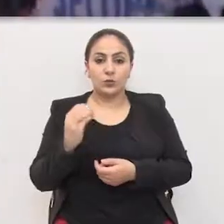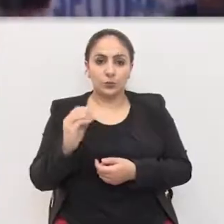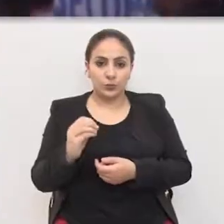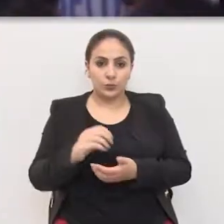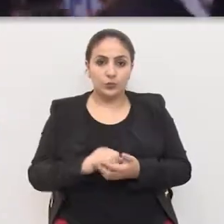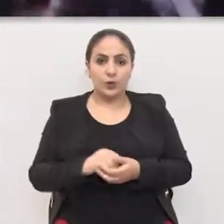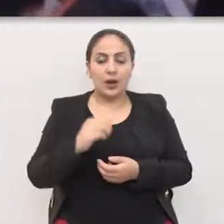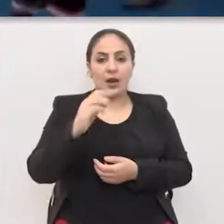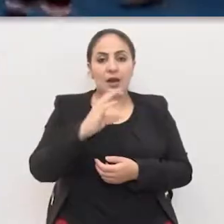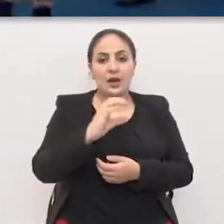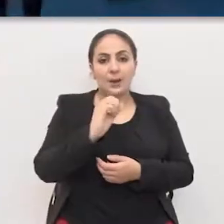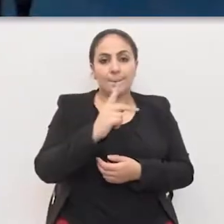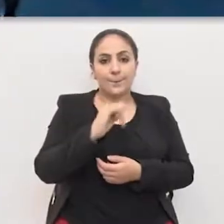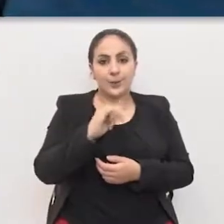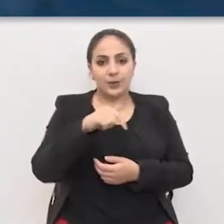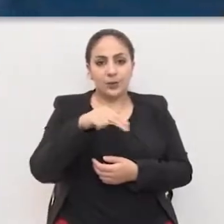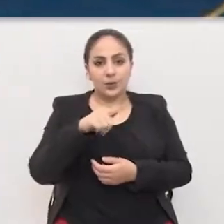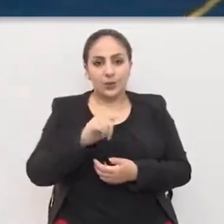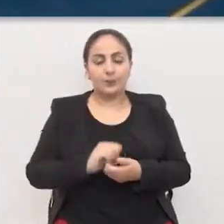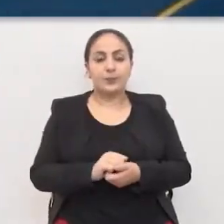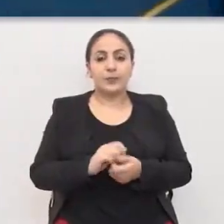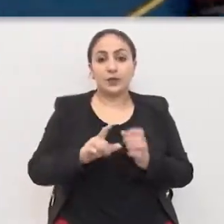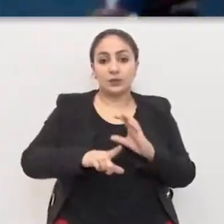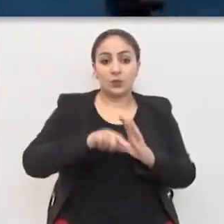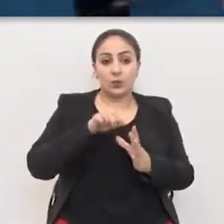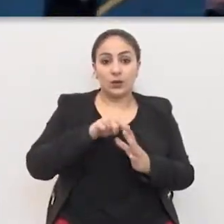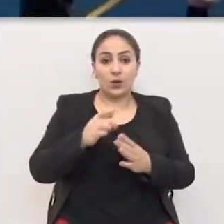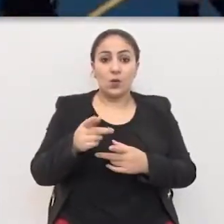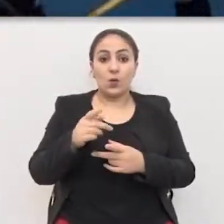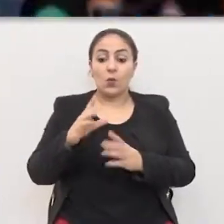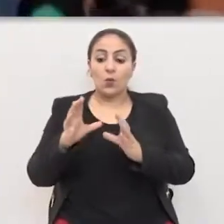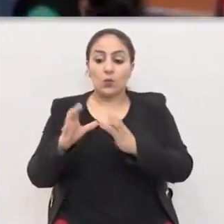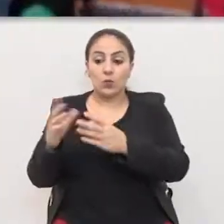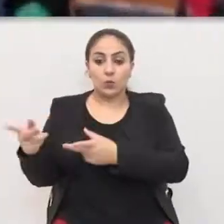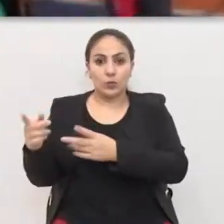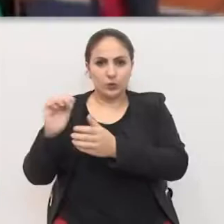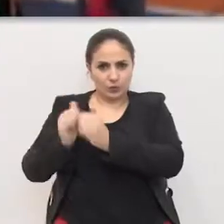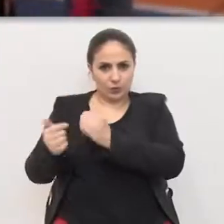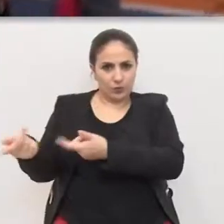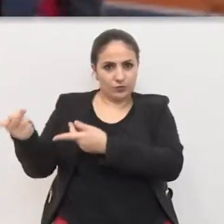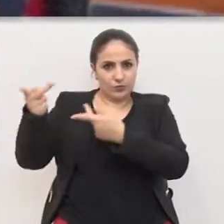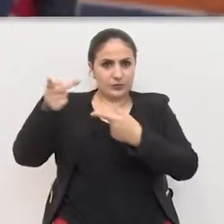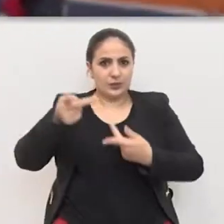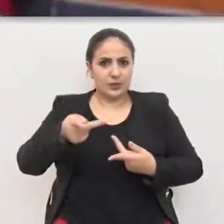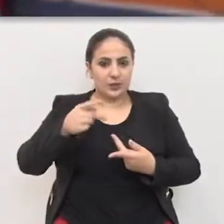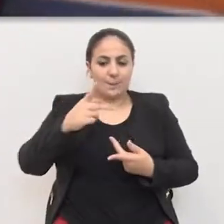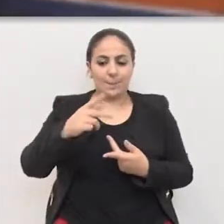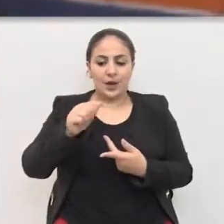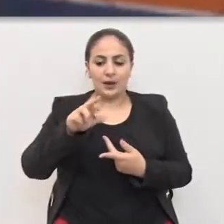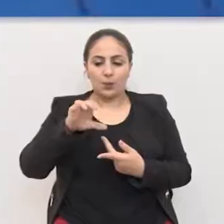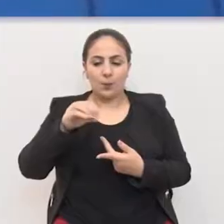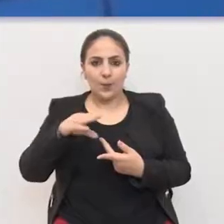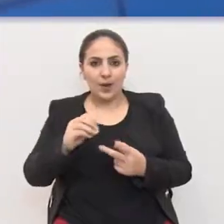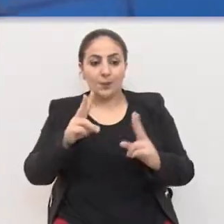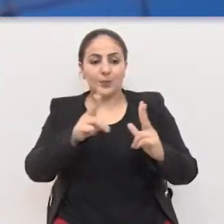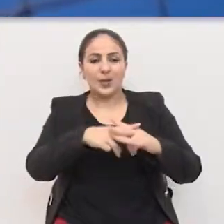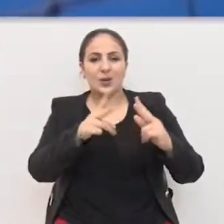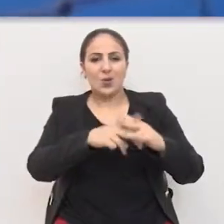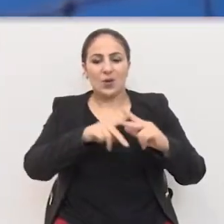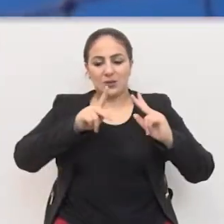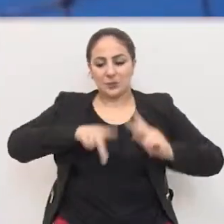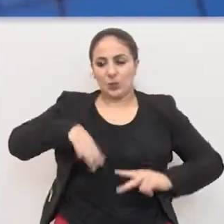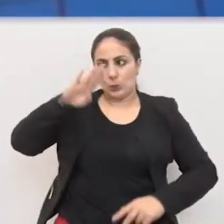Prata. Na ocasião, o time visitante de Parobé se desentendeu com seguranças do jogo.